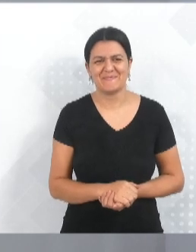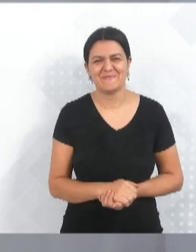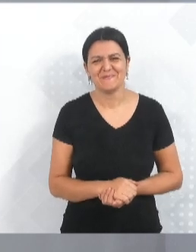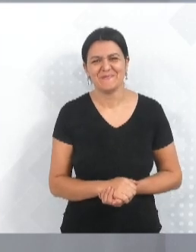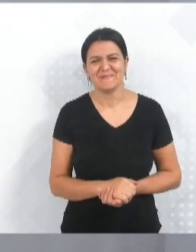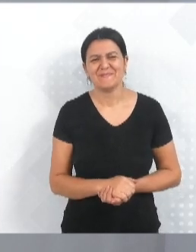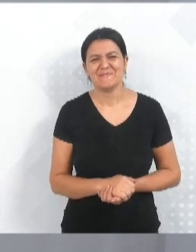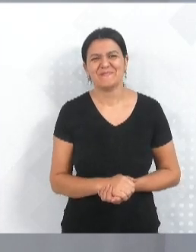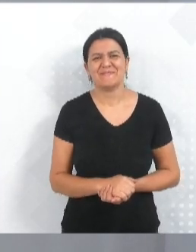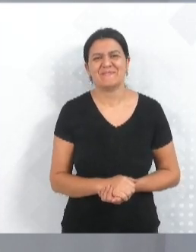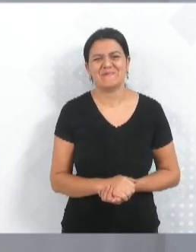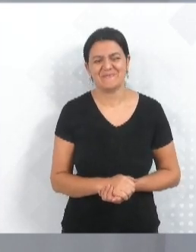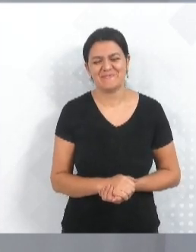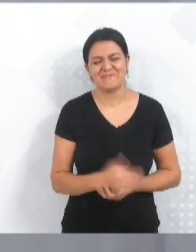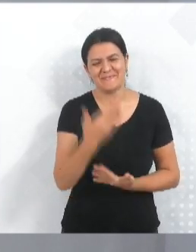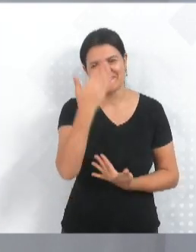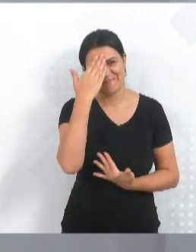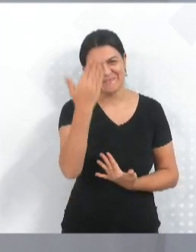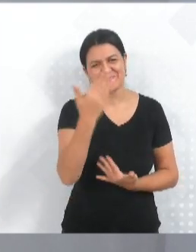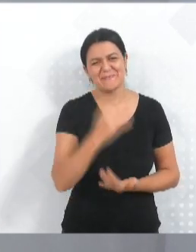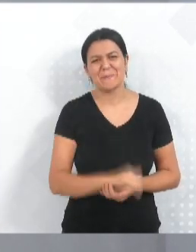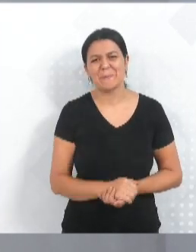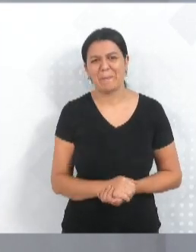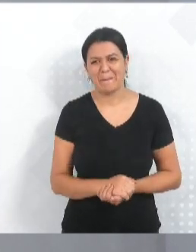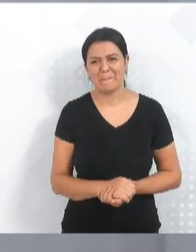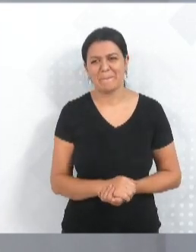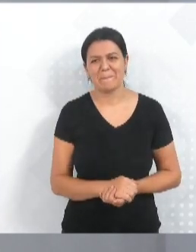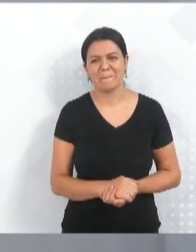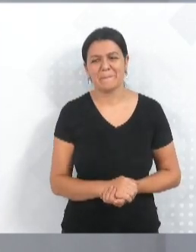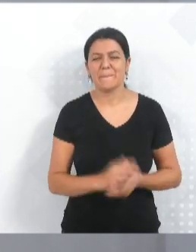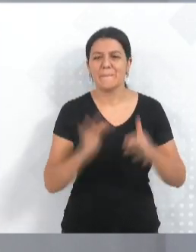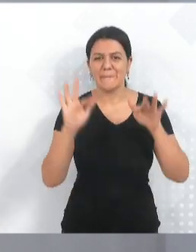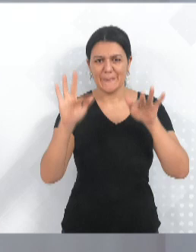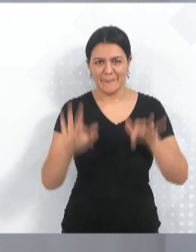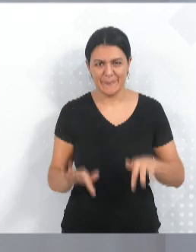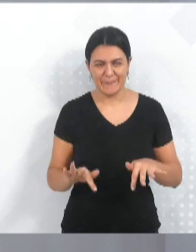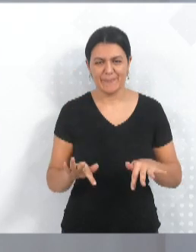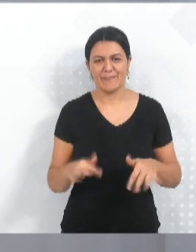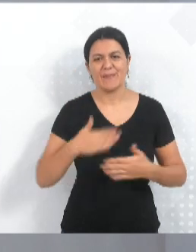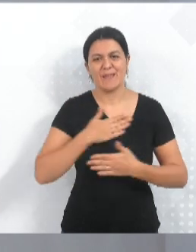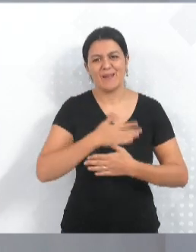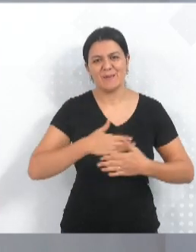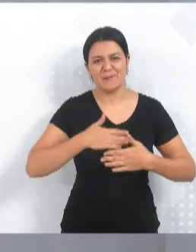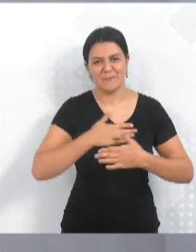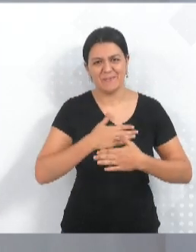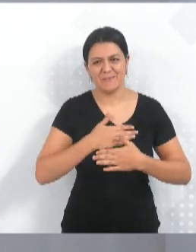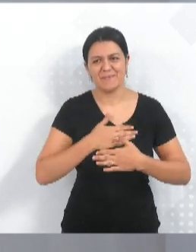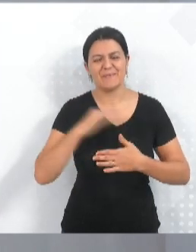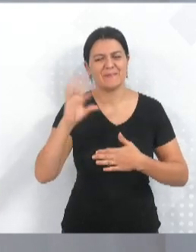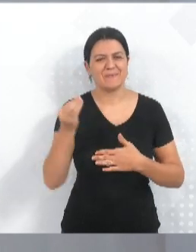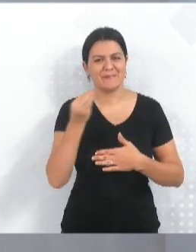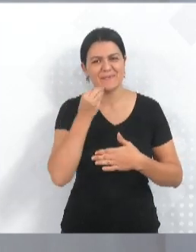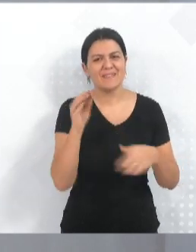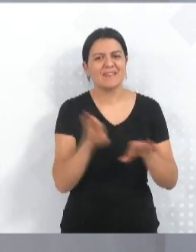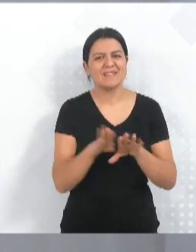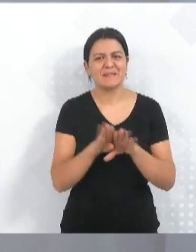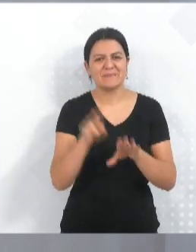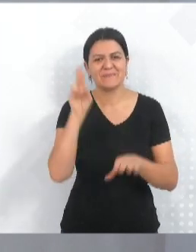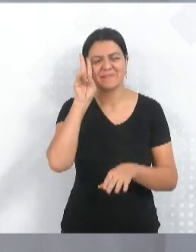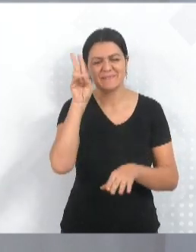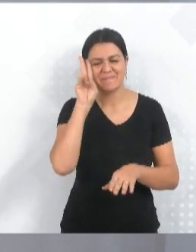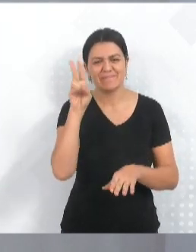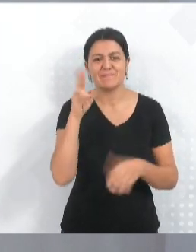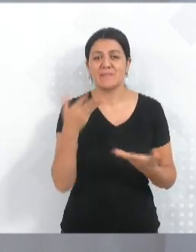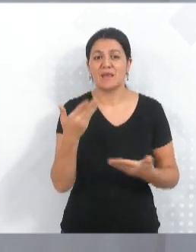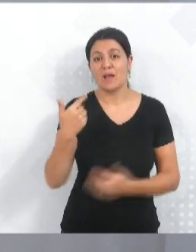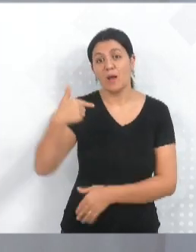senhor presidente eh eu para finalizar eh gostaria aqui também de aproveitar e lembrar a nossa população que a